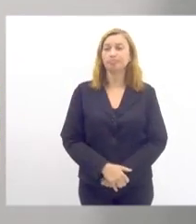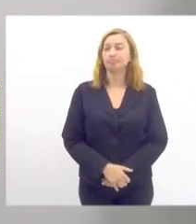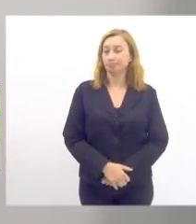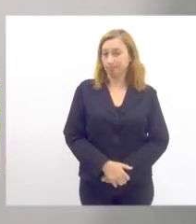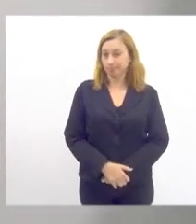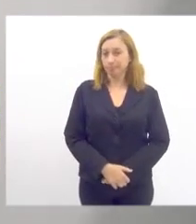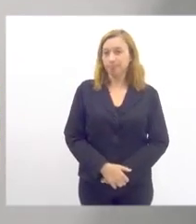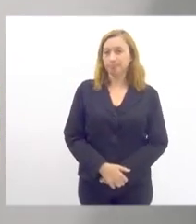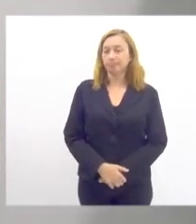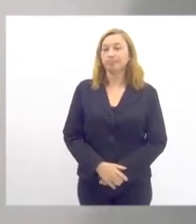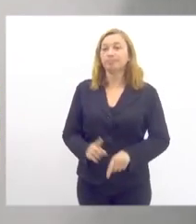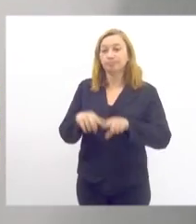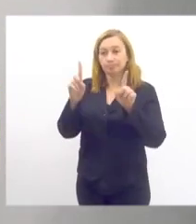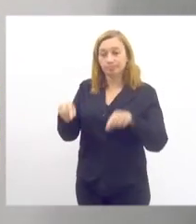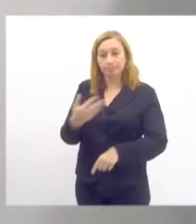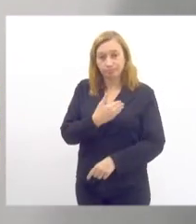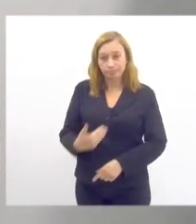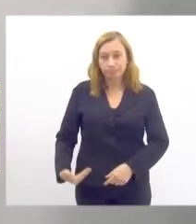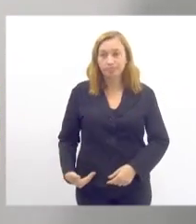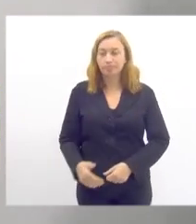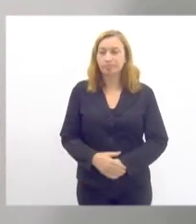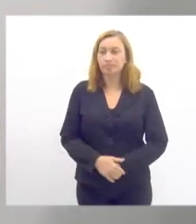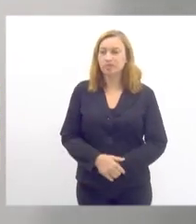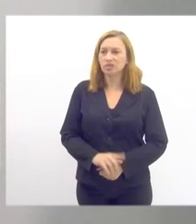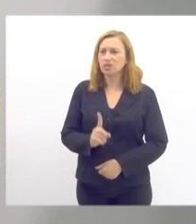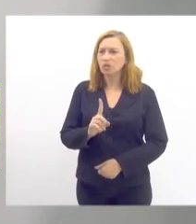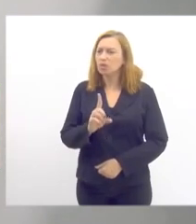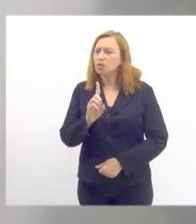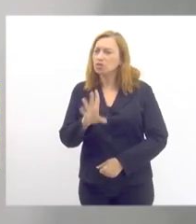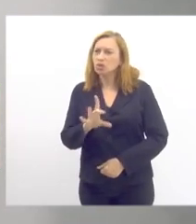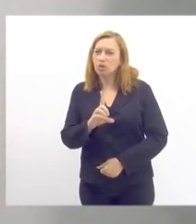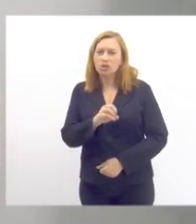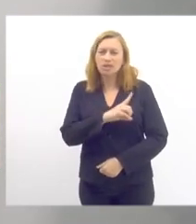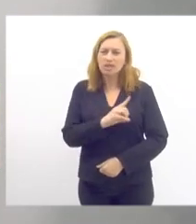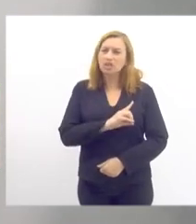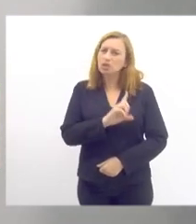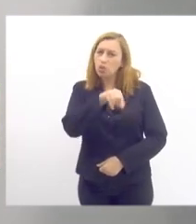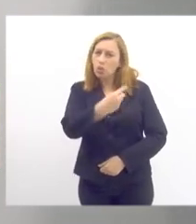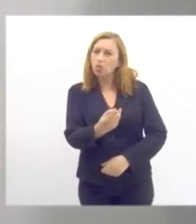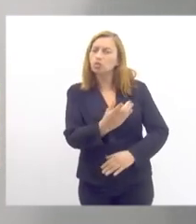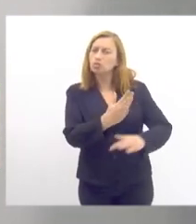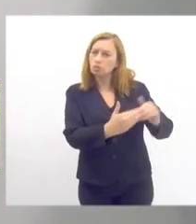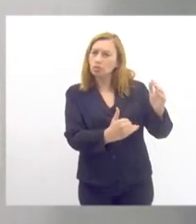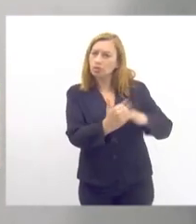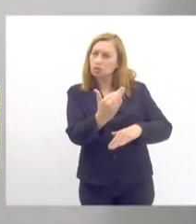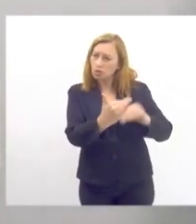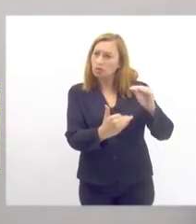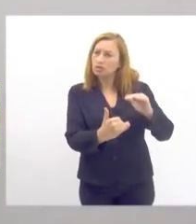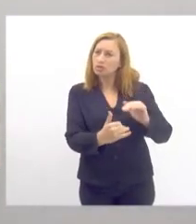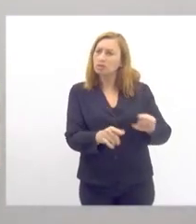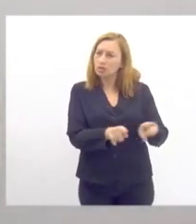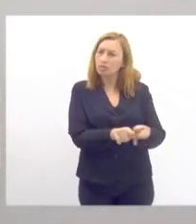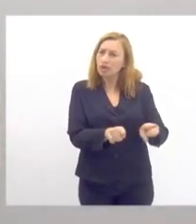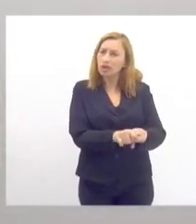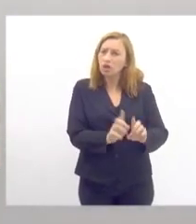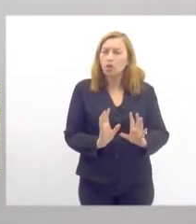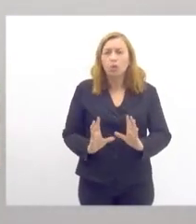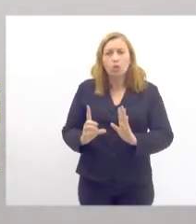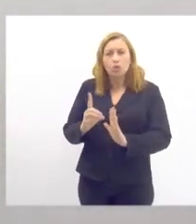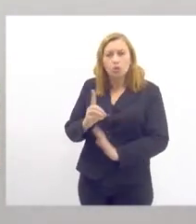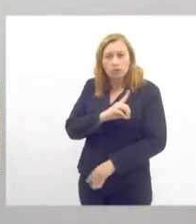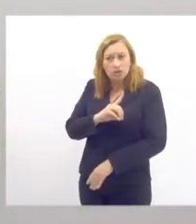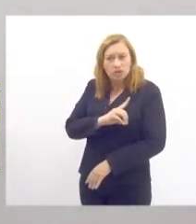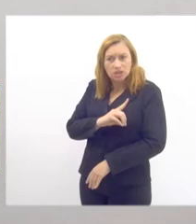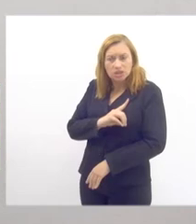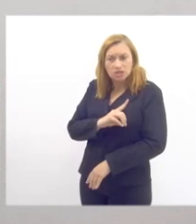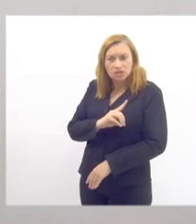do funcionalismo público, tá, que não só tem o Detran, tem outras categorias que estão... O Detran, incrível